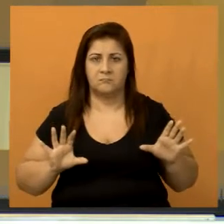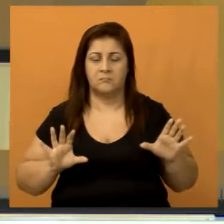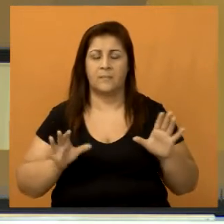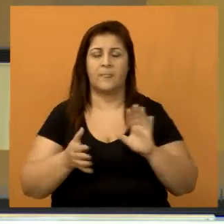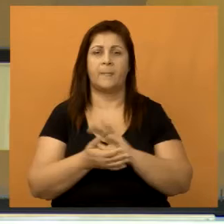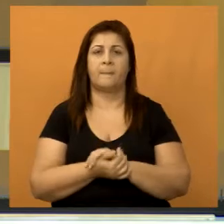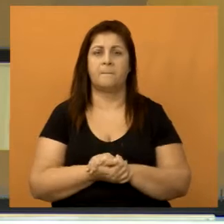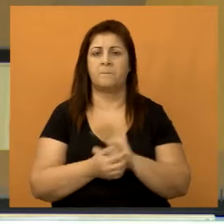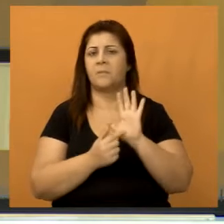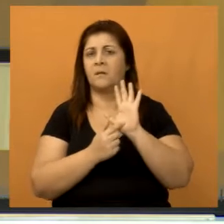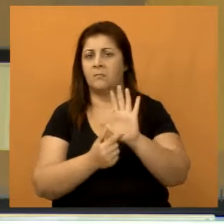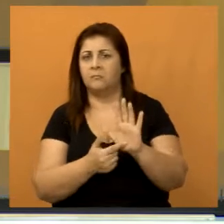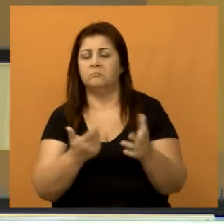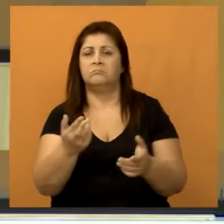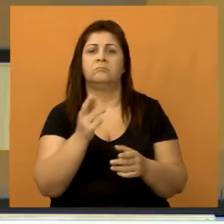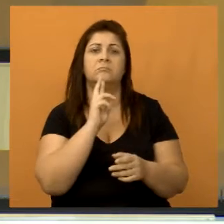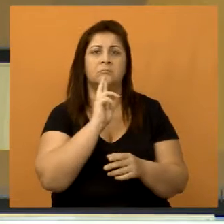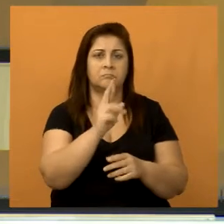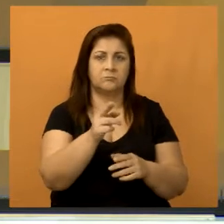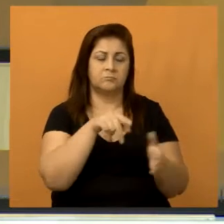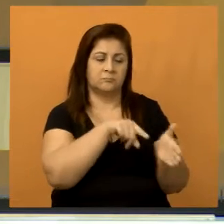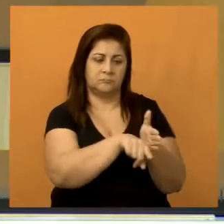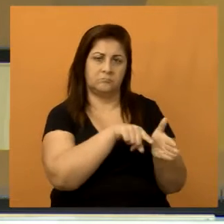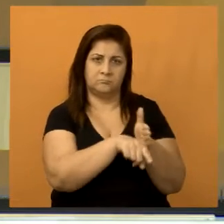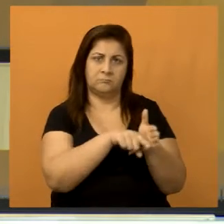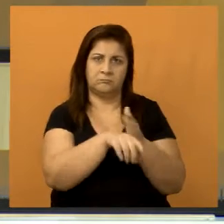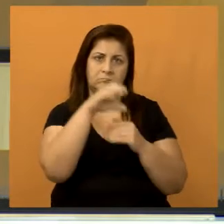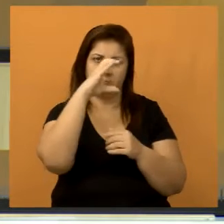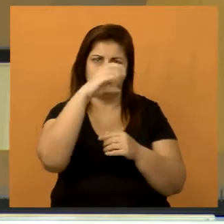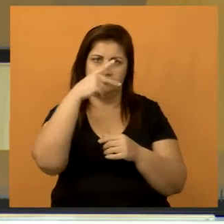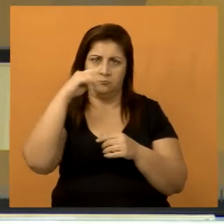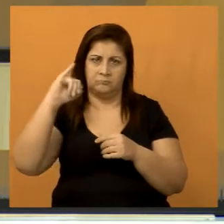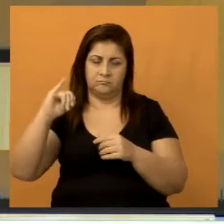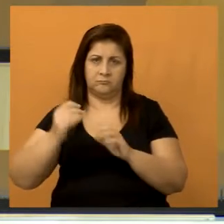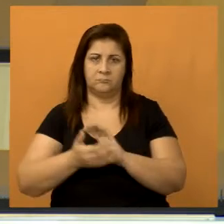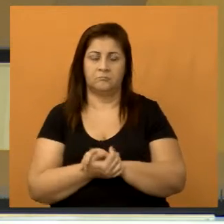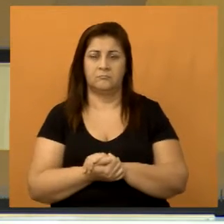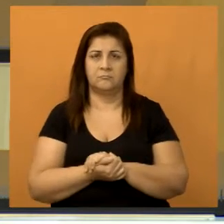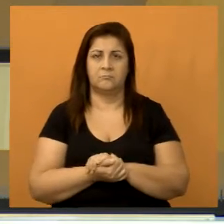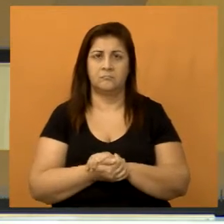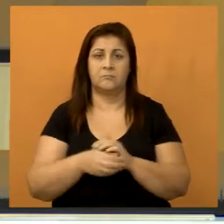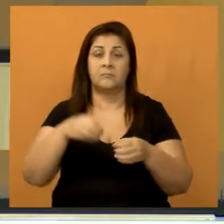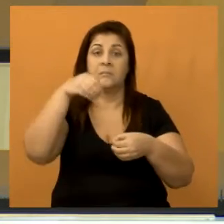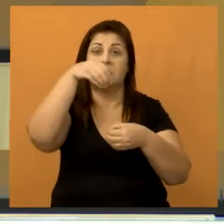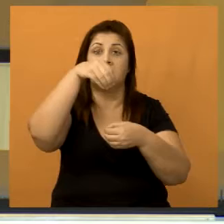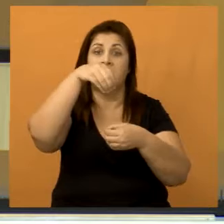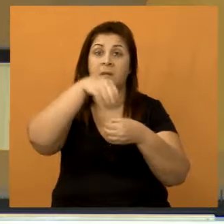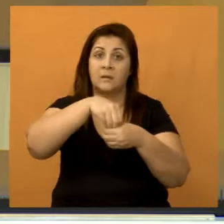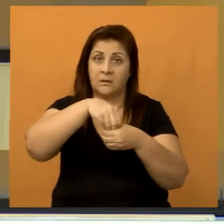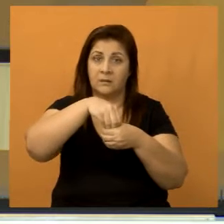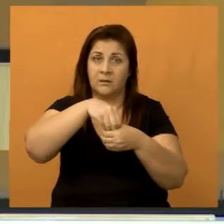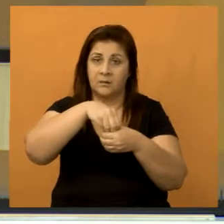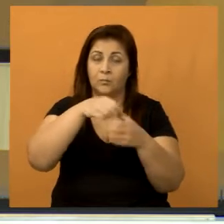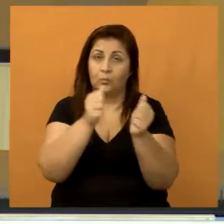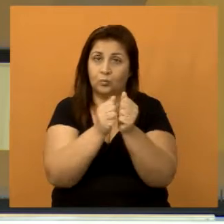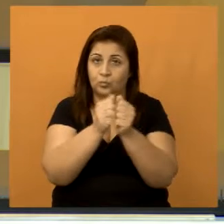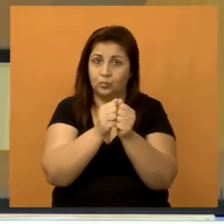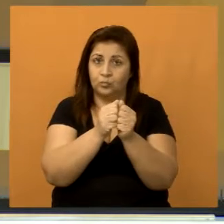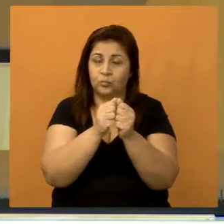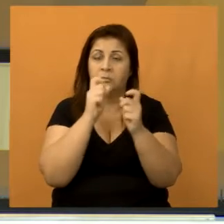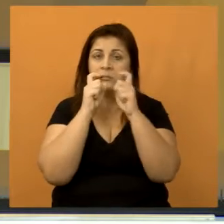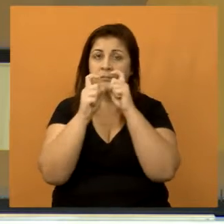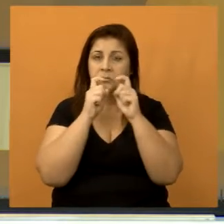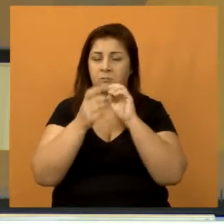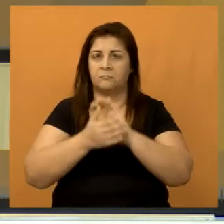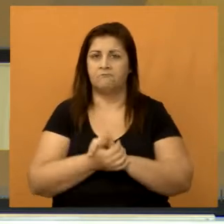o resultado da investigação parlamentar na sessão ordinária. Então, os